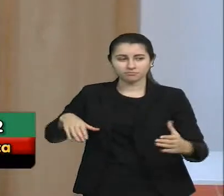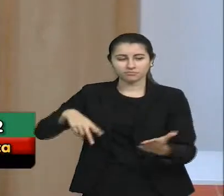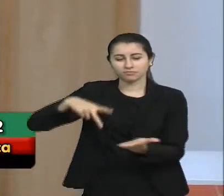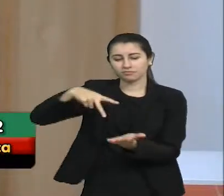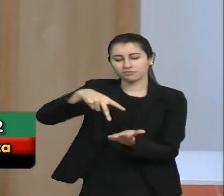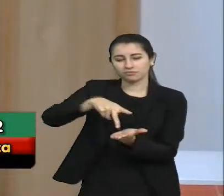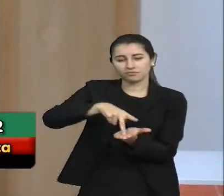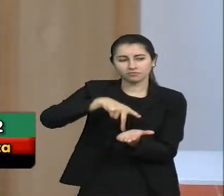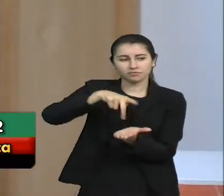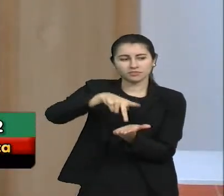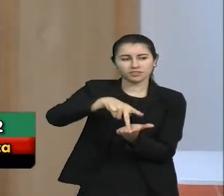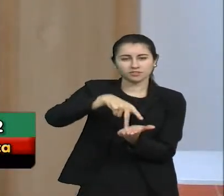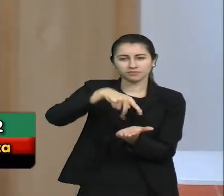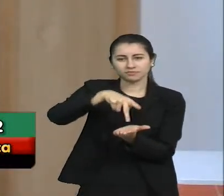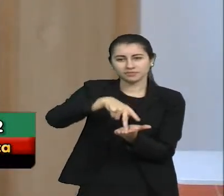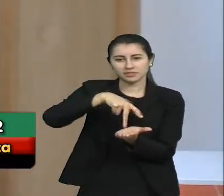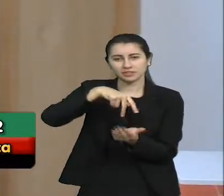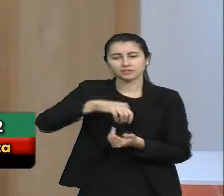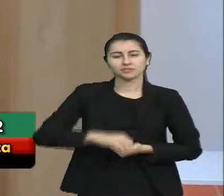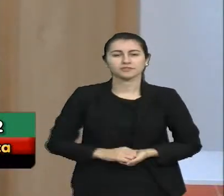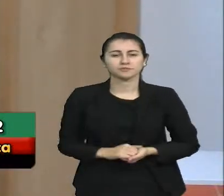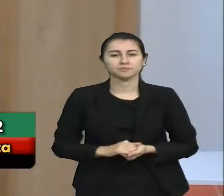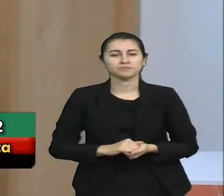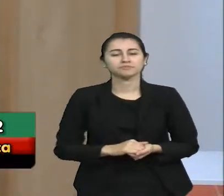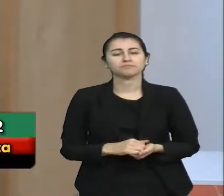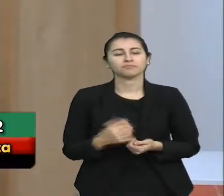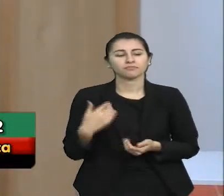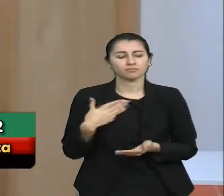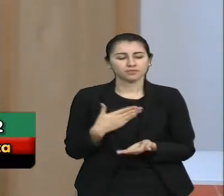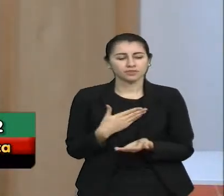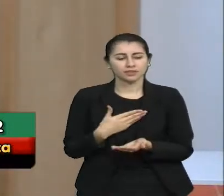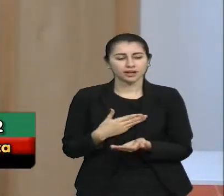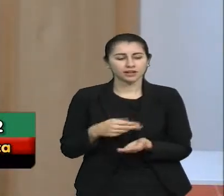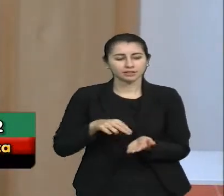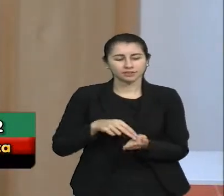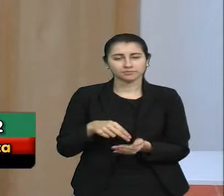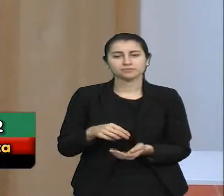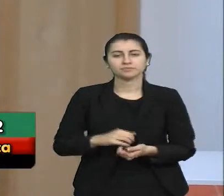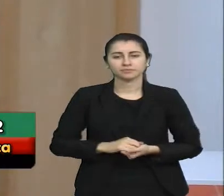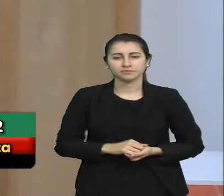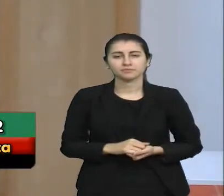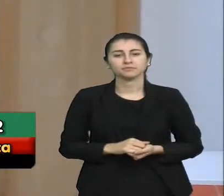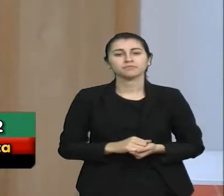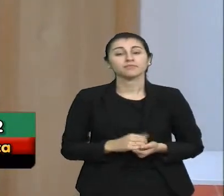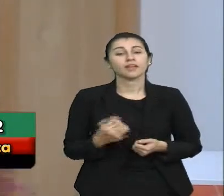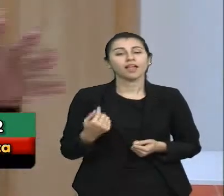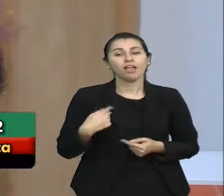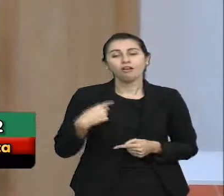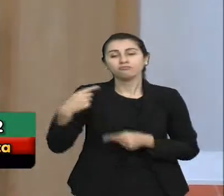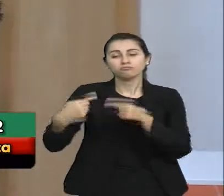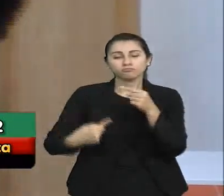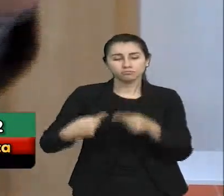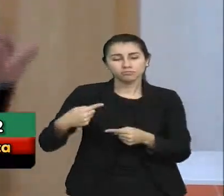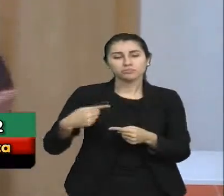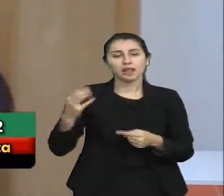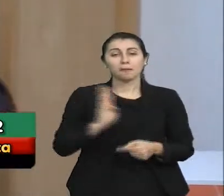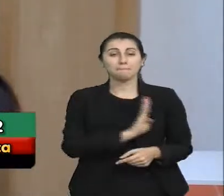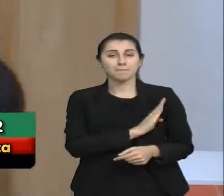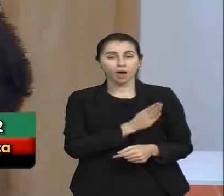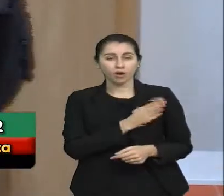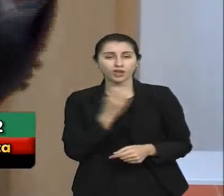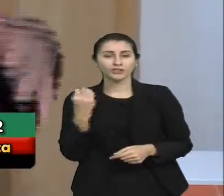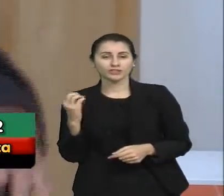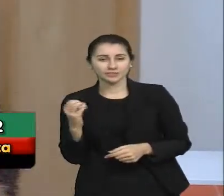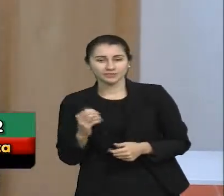E então eu faço 2 campeonatos de skate, um em Osasco e outro em Barueri. Então, é o padre do skate, é o padre do grau,